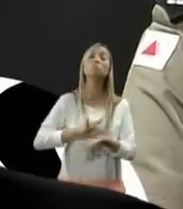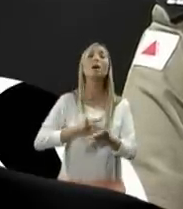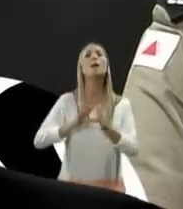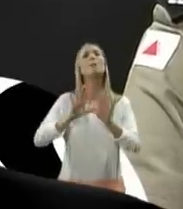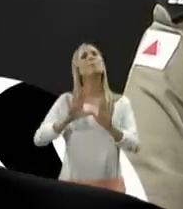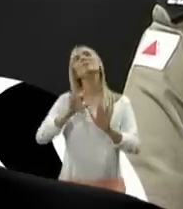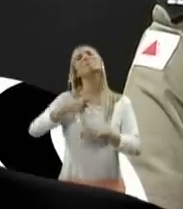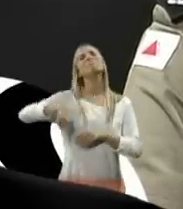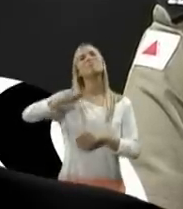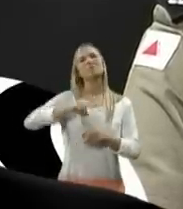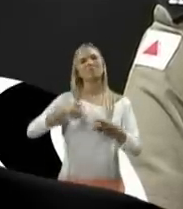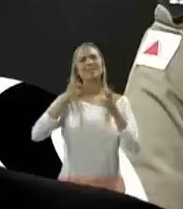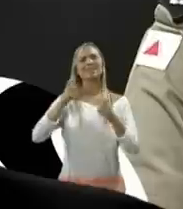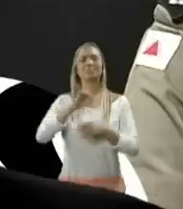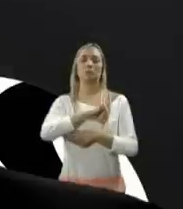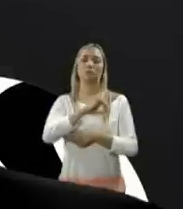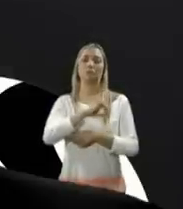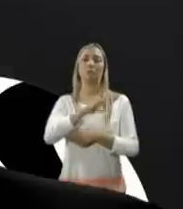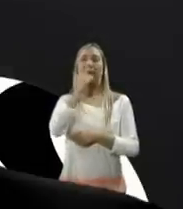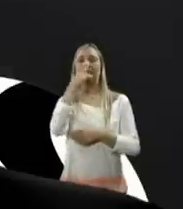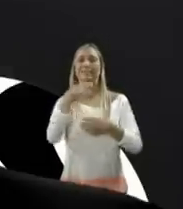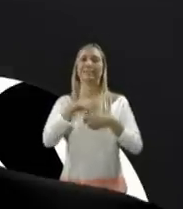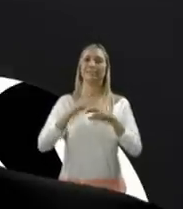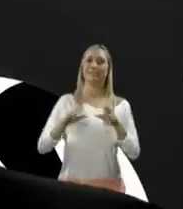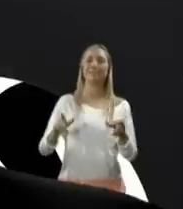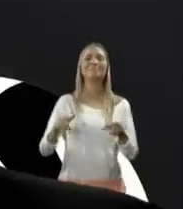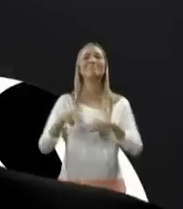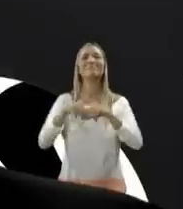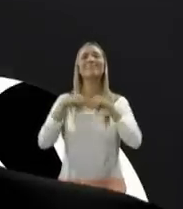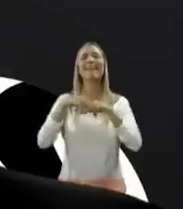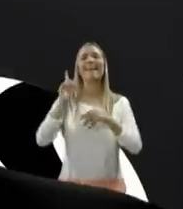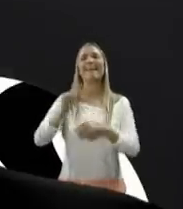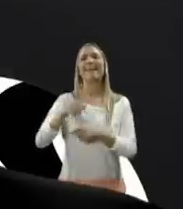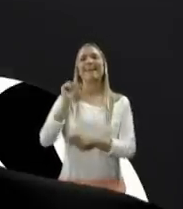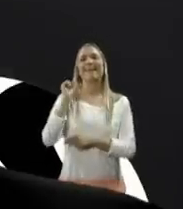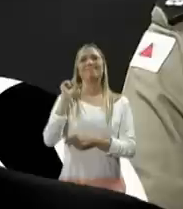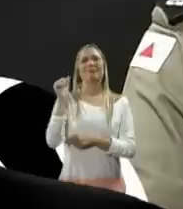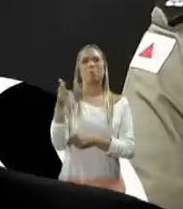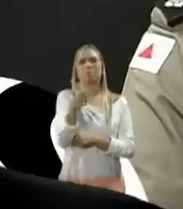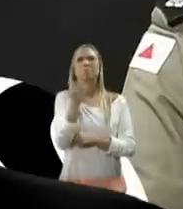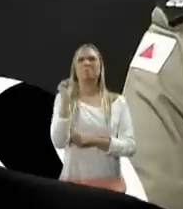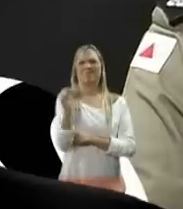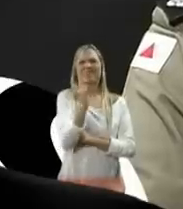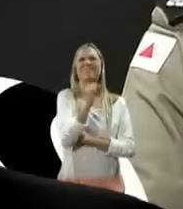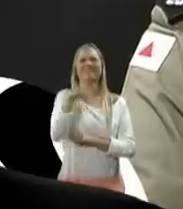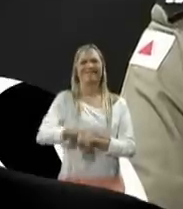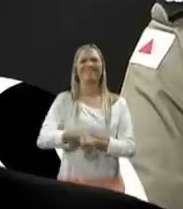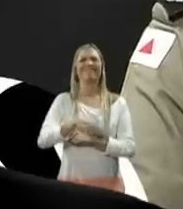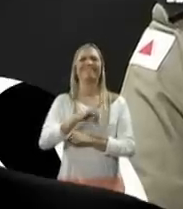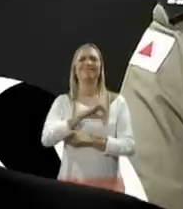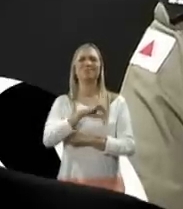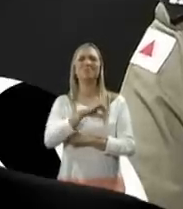bem atípica que Divinópolis está passando. Esses homicídios que a gente tem registrado estão